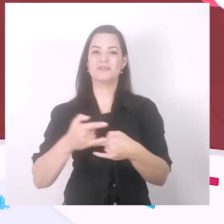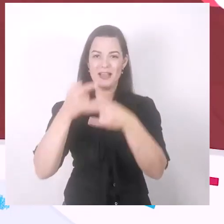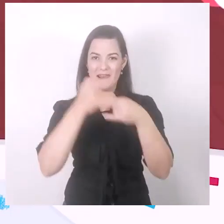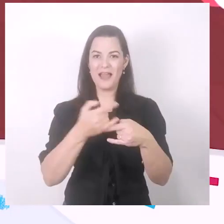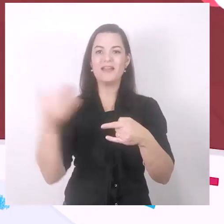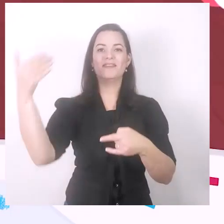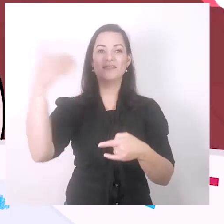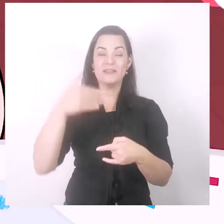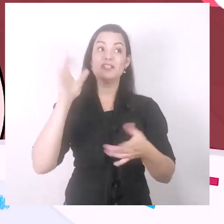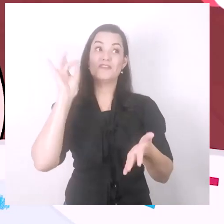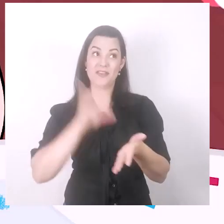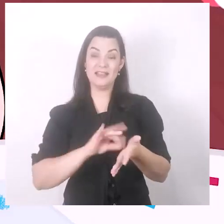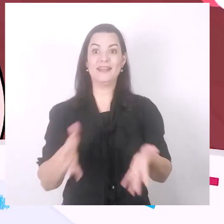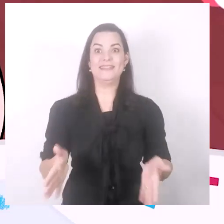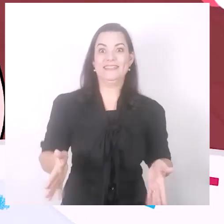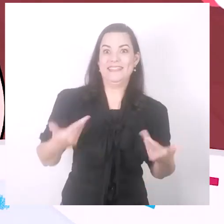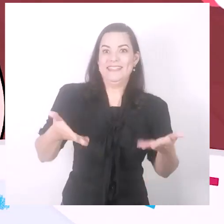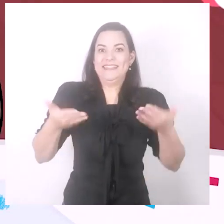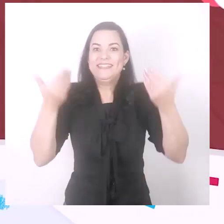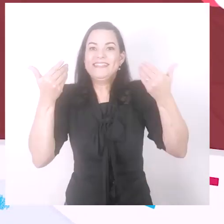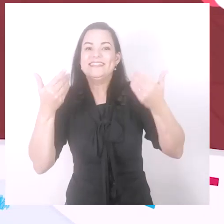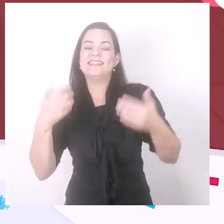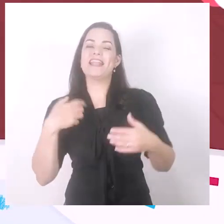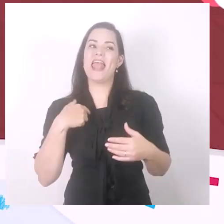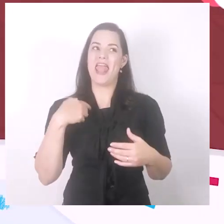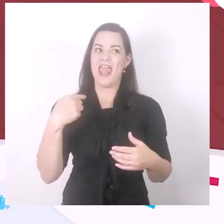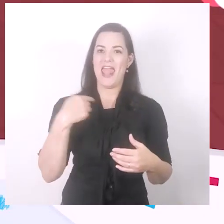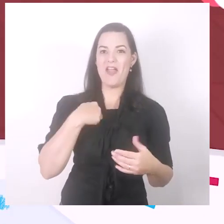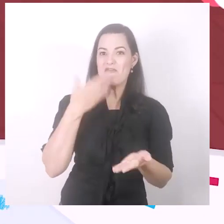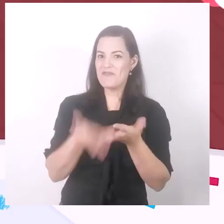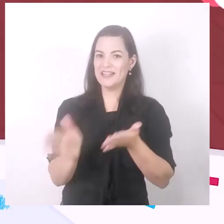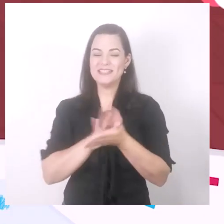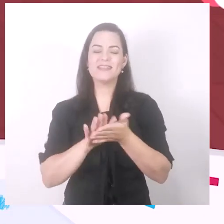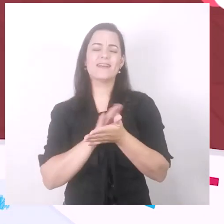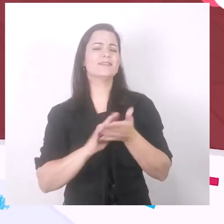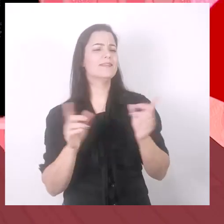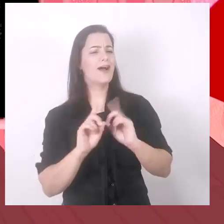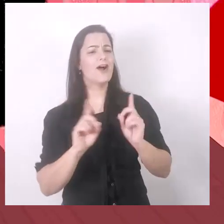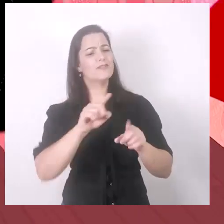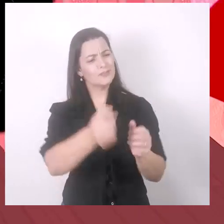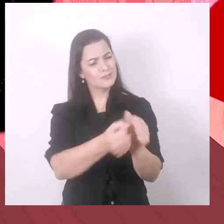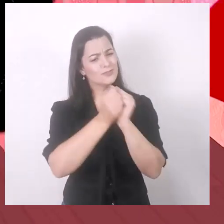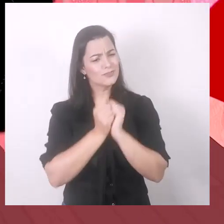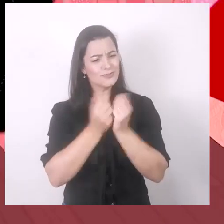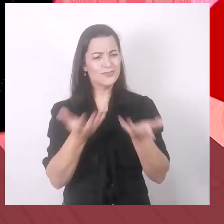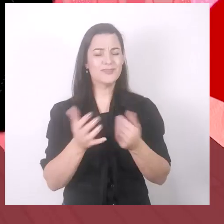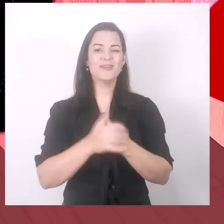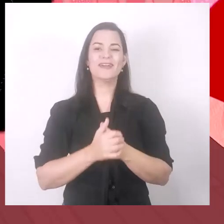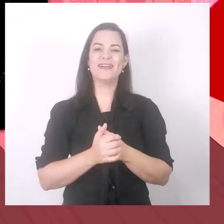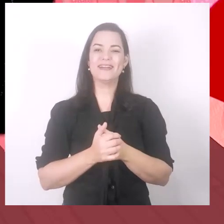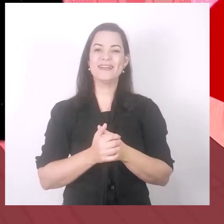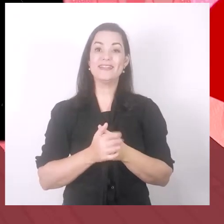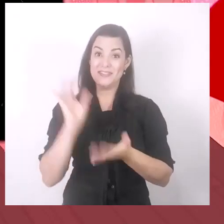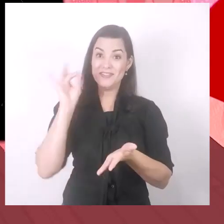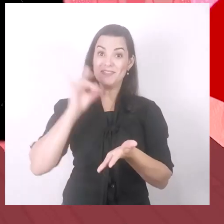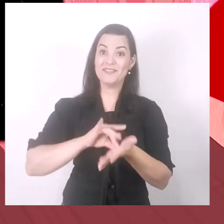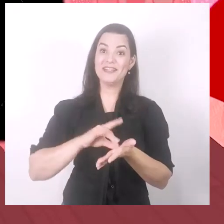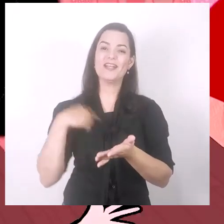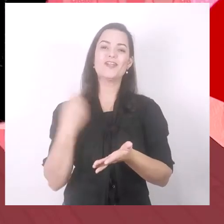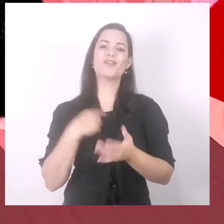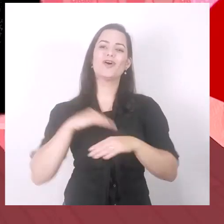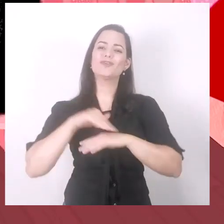vou perder. Claro que não vai! Você vai estar aqui comigo, Pelúcio. Aliás, vamos estar todos